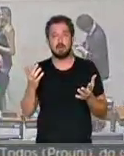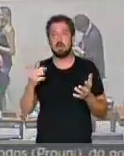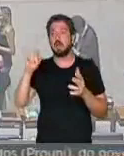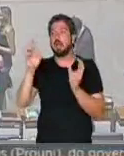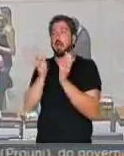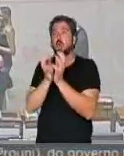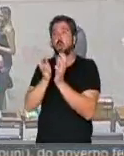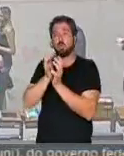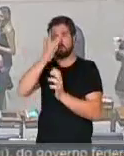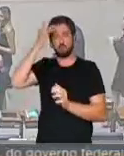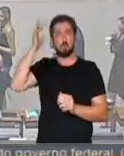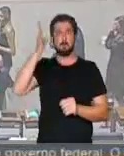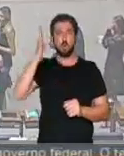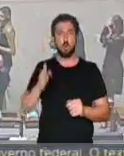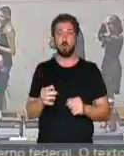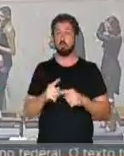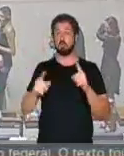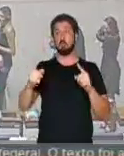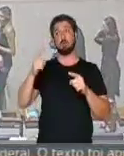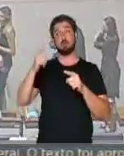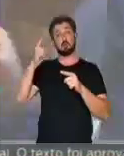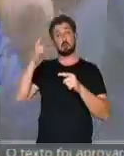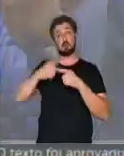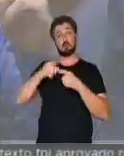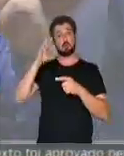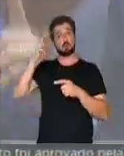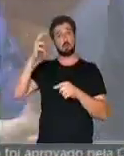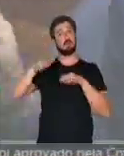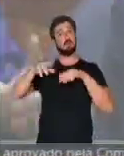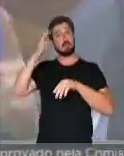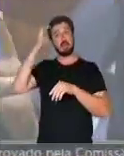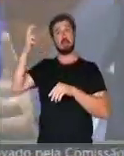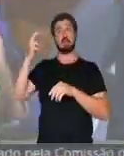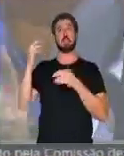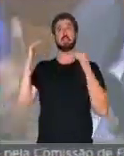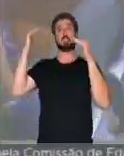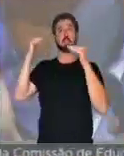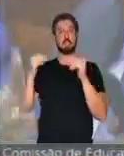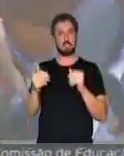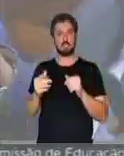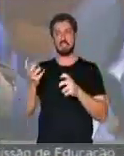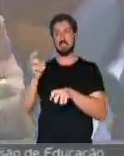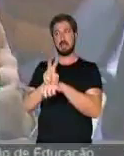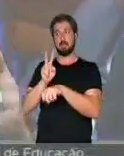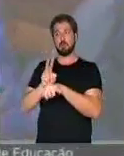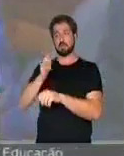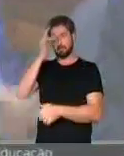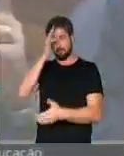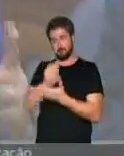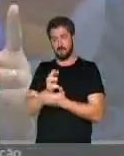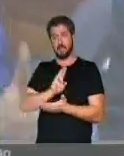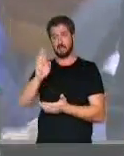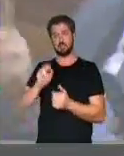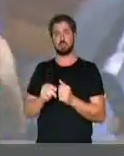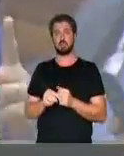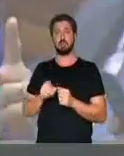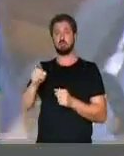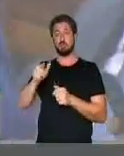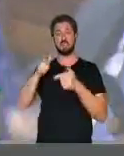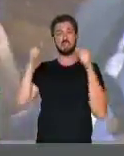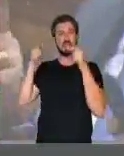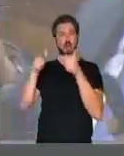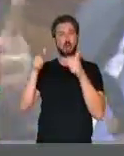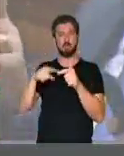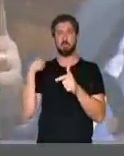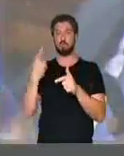é um grupo de burros, que talvez Vossa Excelência não seja tão inteligente como aqueles que querem proteger a sua fé. Vossa Excelência está